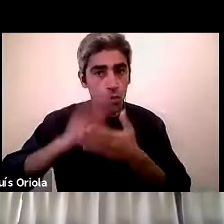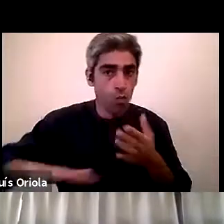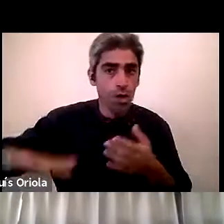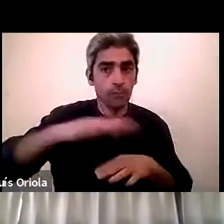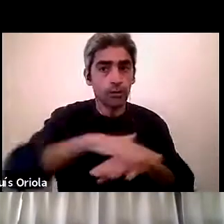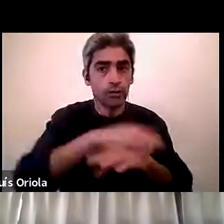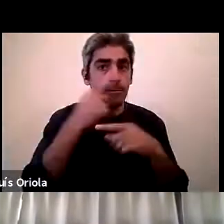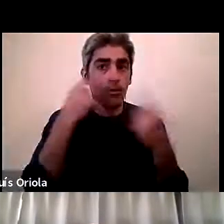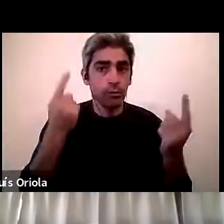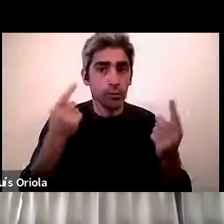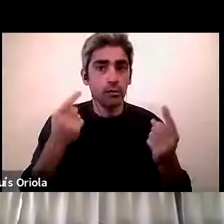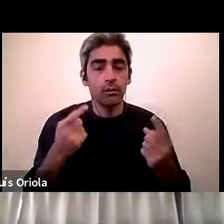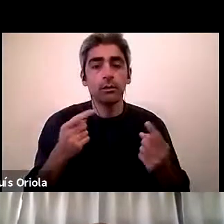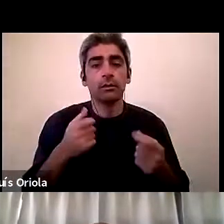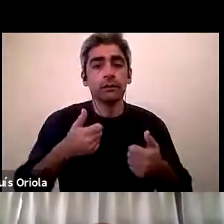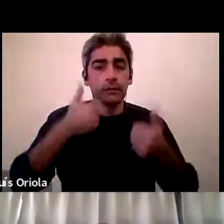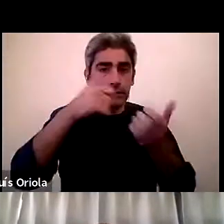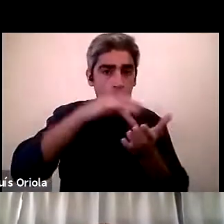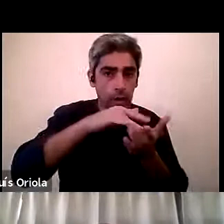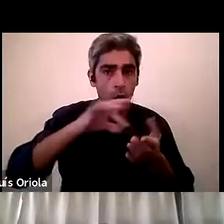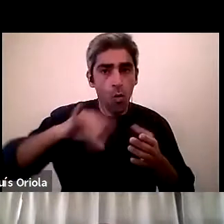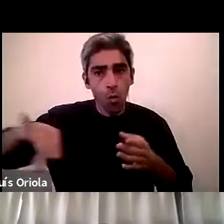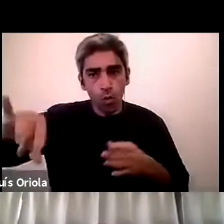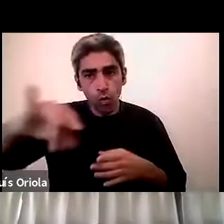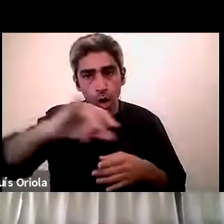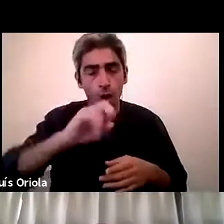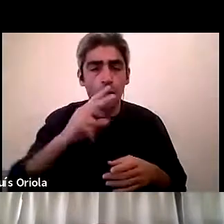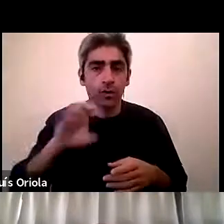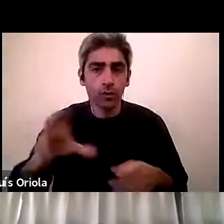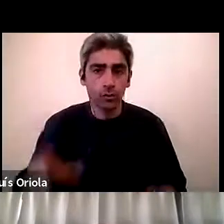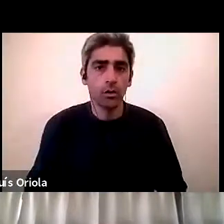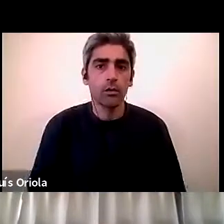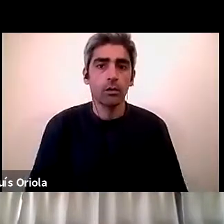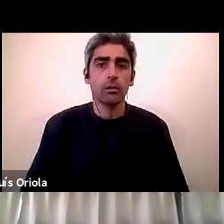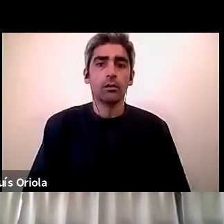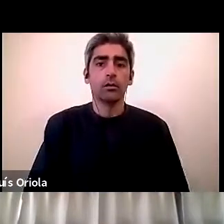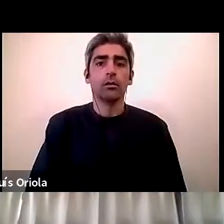da administração pública, seja ela central, local ou regional.